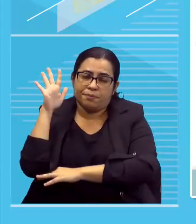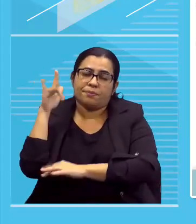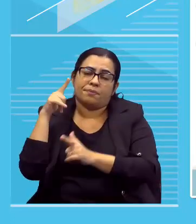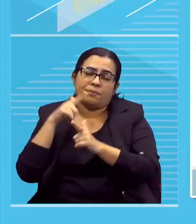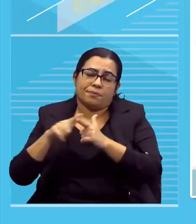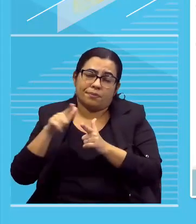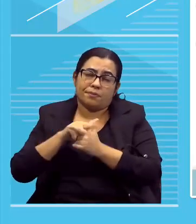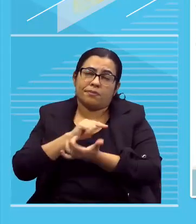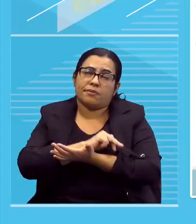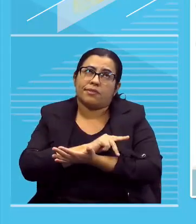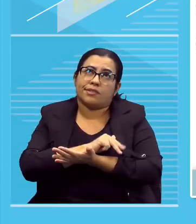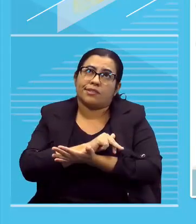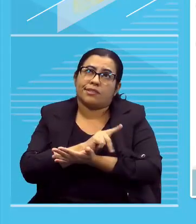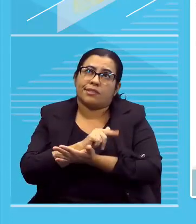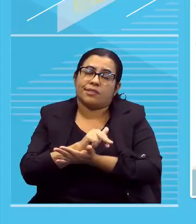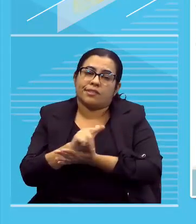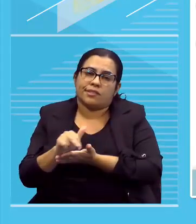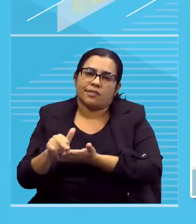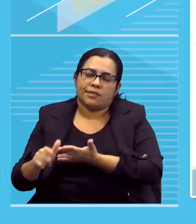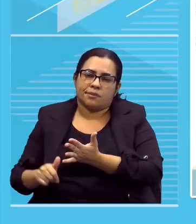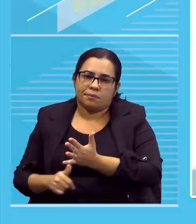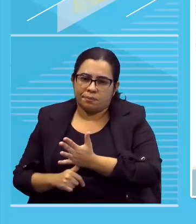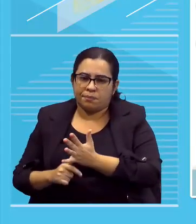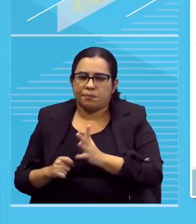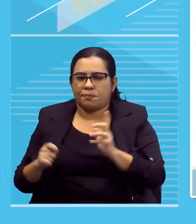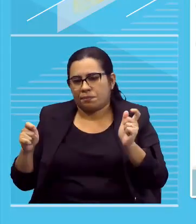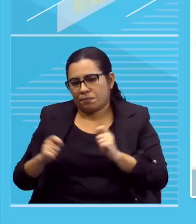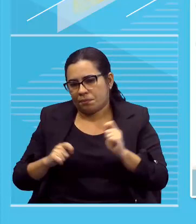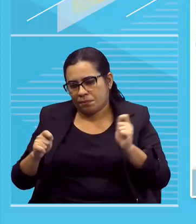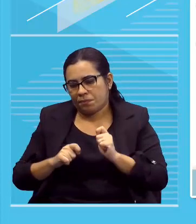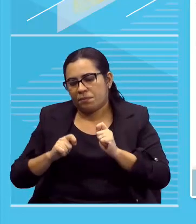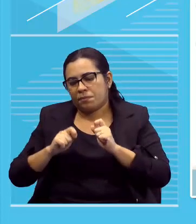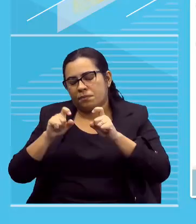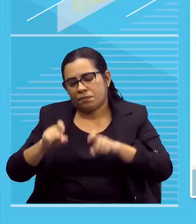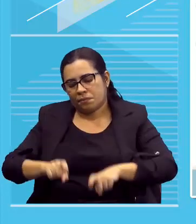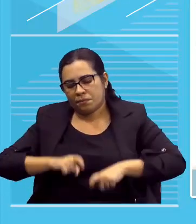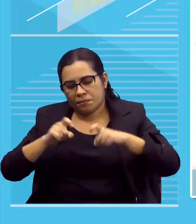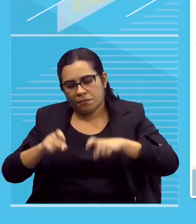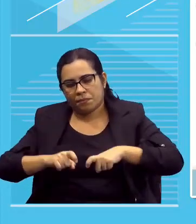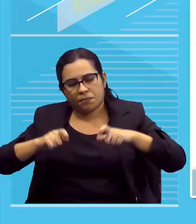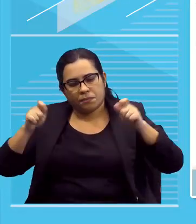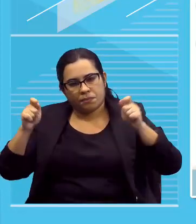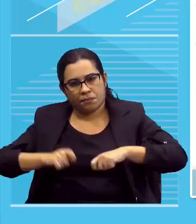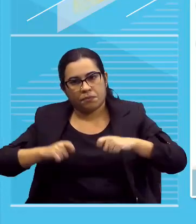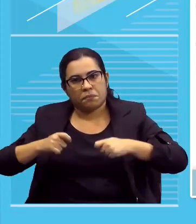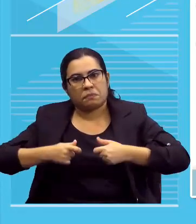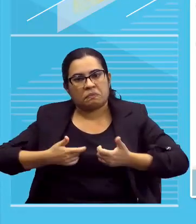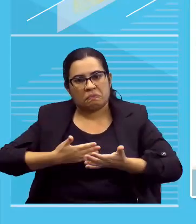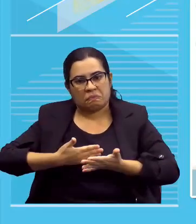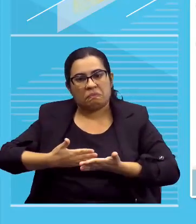dos diversos formas então agricultura ela chega chegando